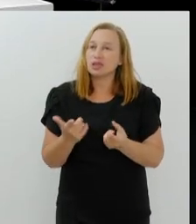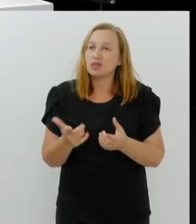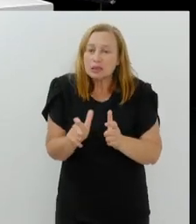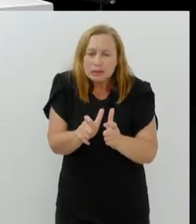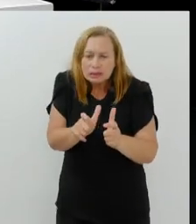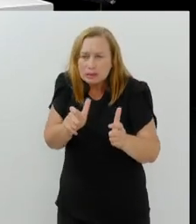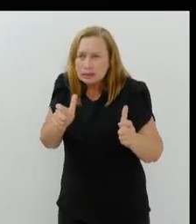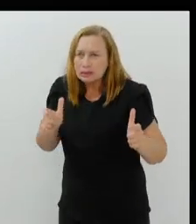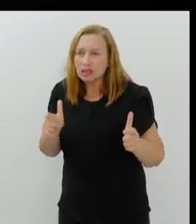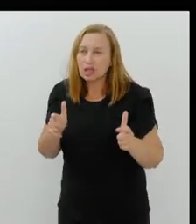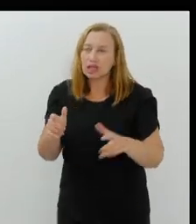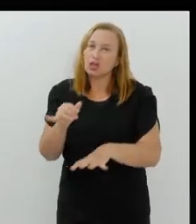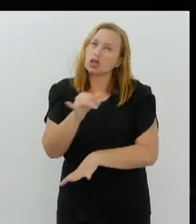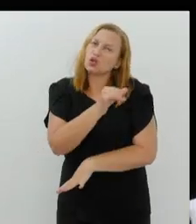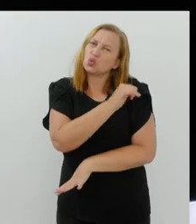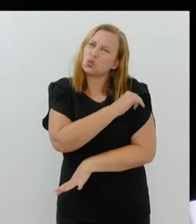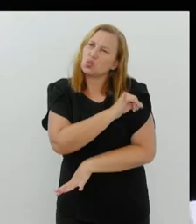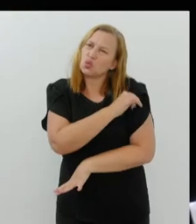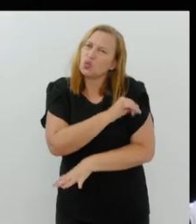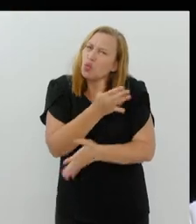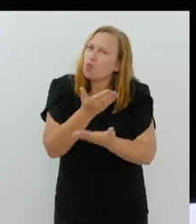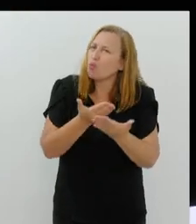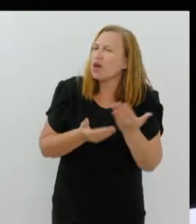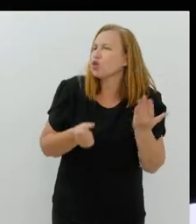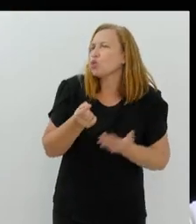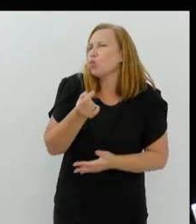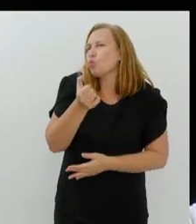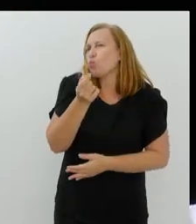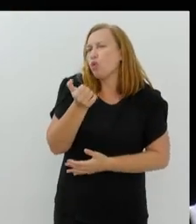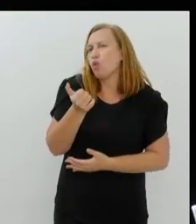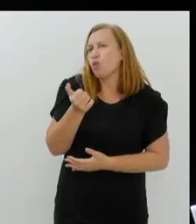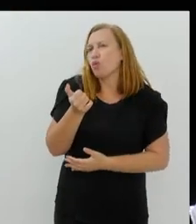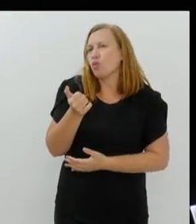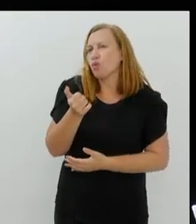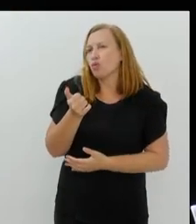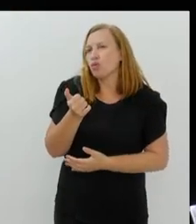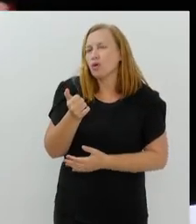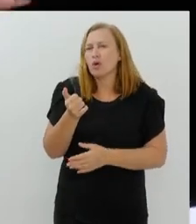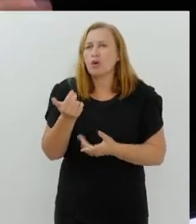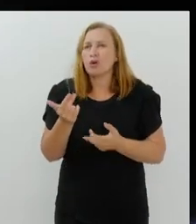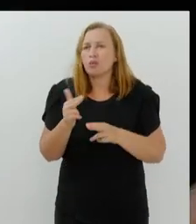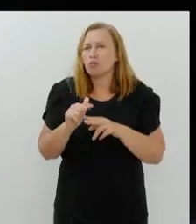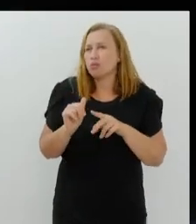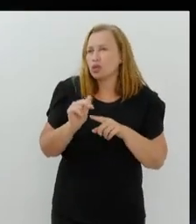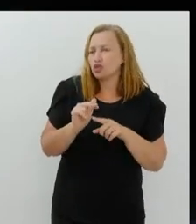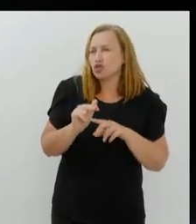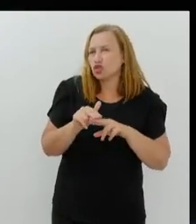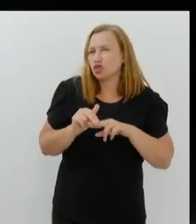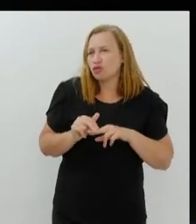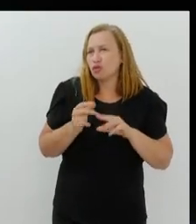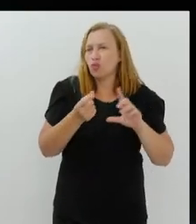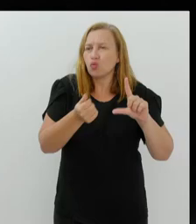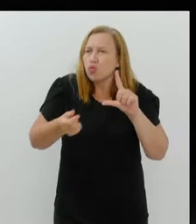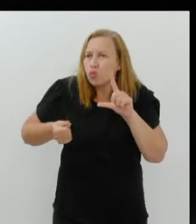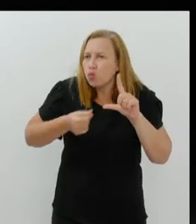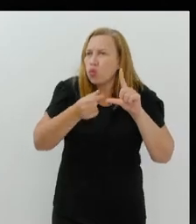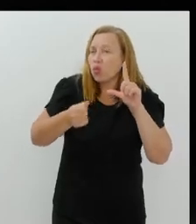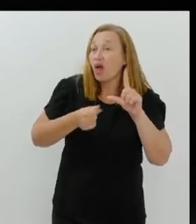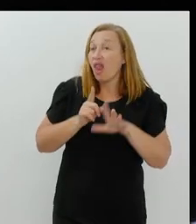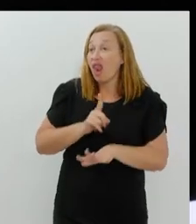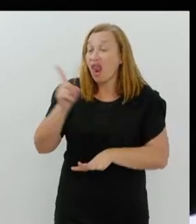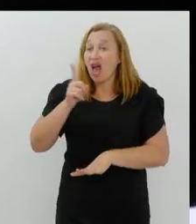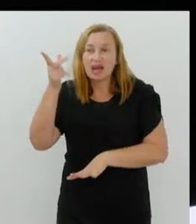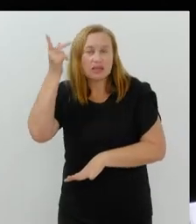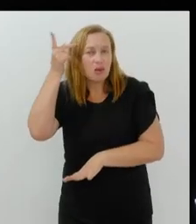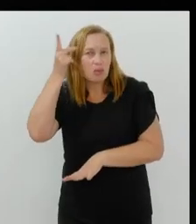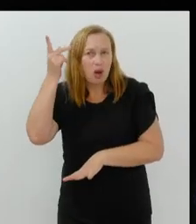certos pontos uma grandiosidade que no Rio acaba perdendo um pouco por conta de logística mesmo. Tipo, tem o